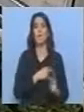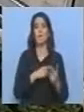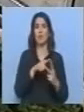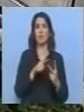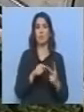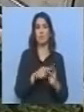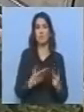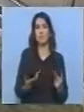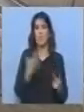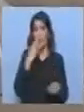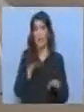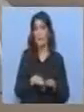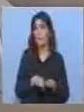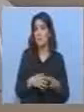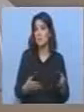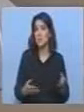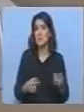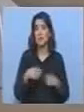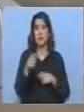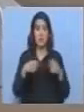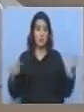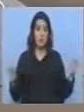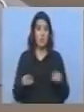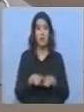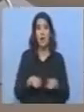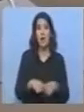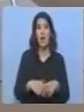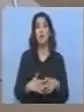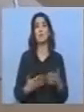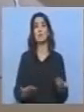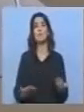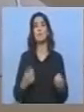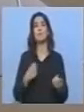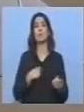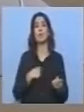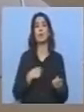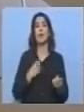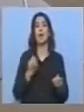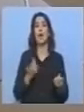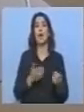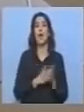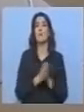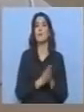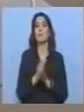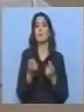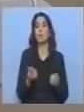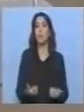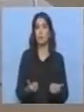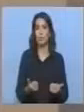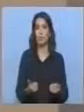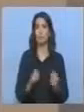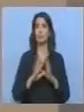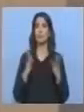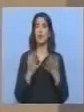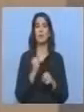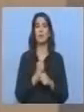praticamente complementares, com dimensões praticamente iguais, e que estávamos a tirar muito pouco partido daquilo que era o conjunto do